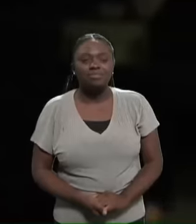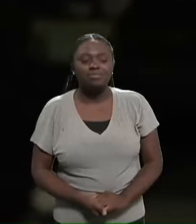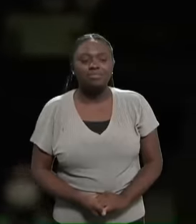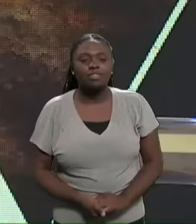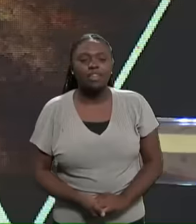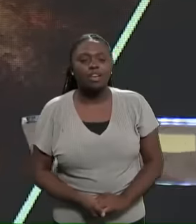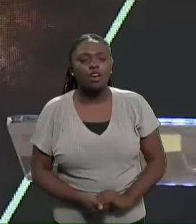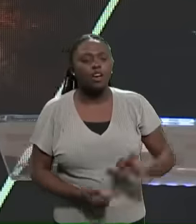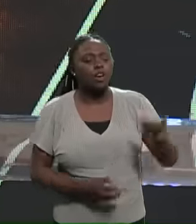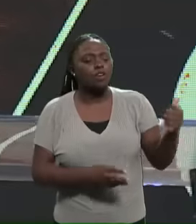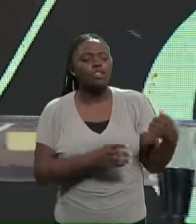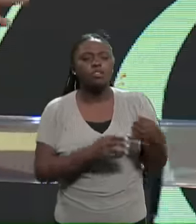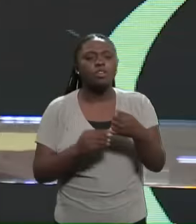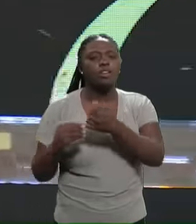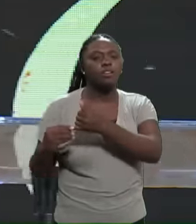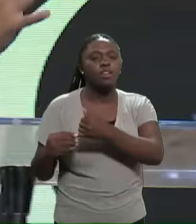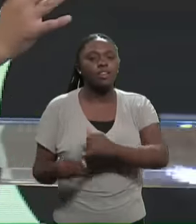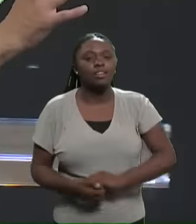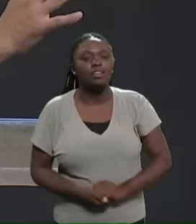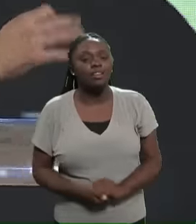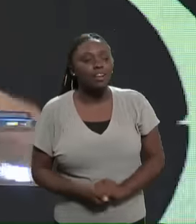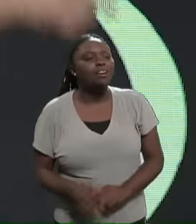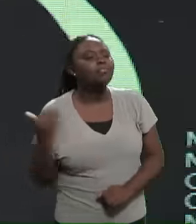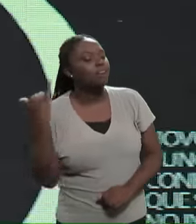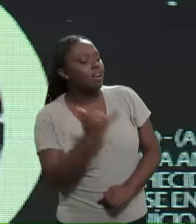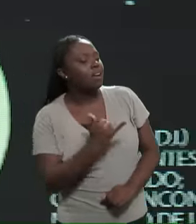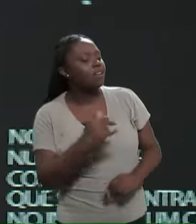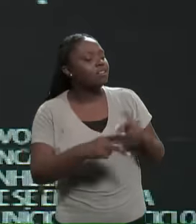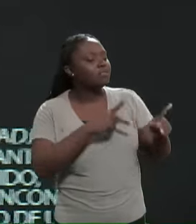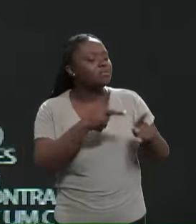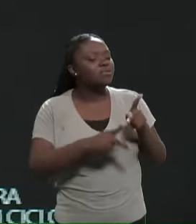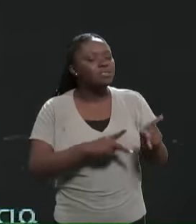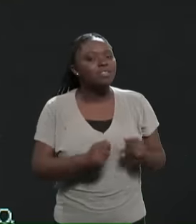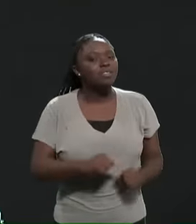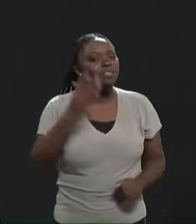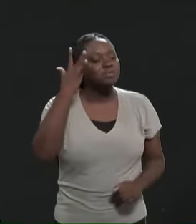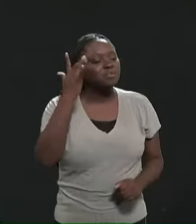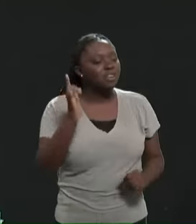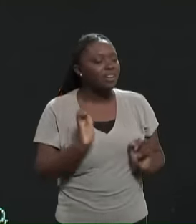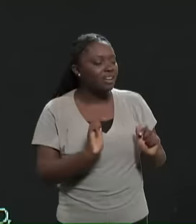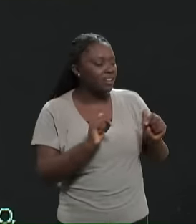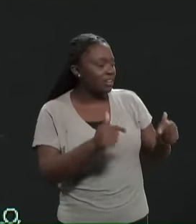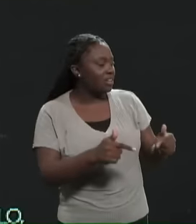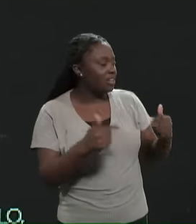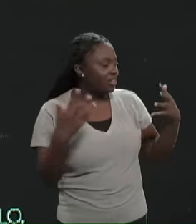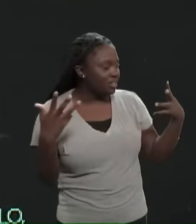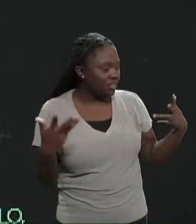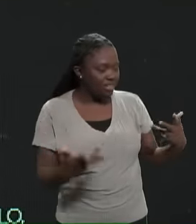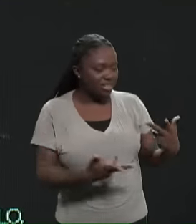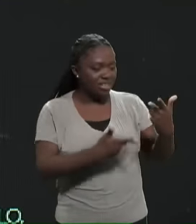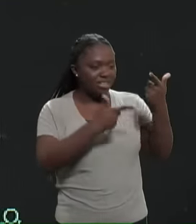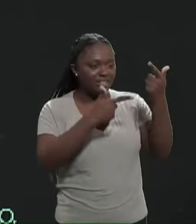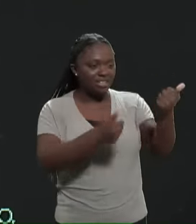Josué, fala com o povo que amanhã farei maravilhas.